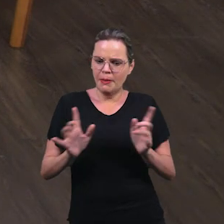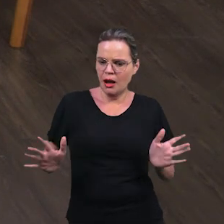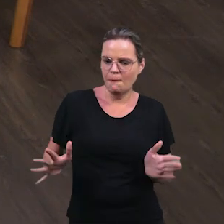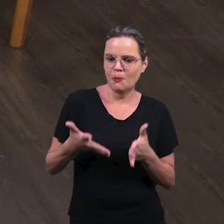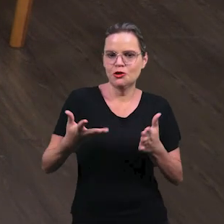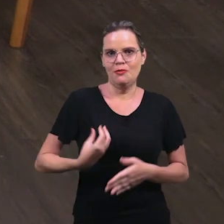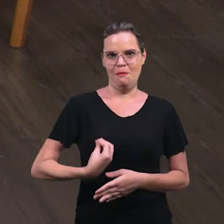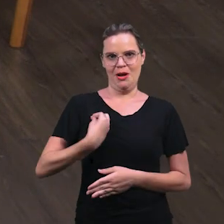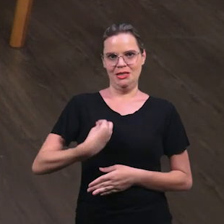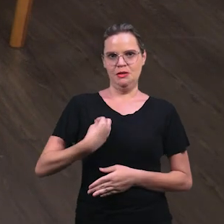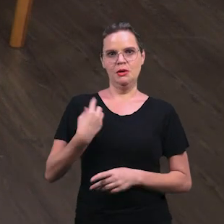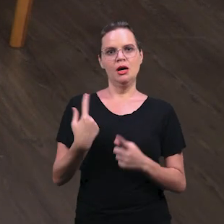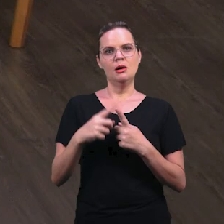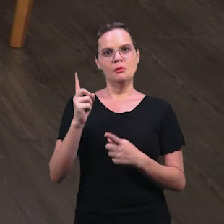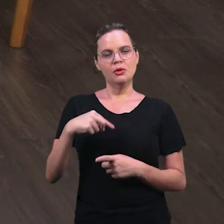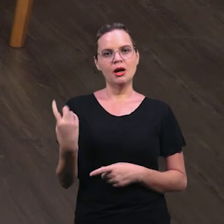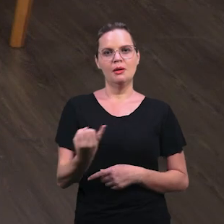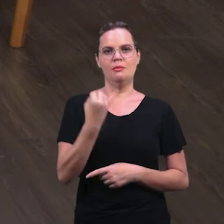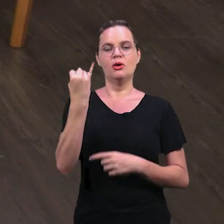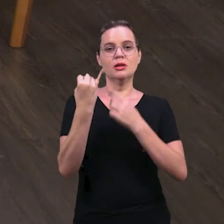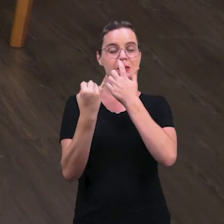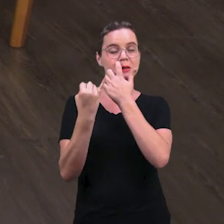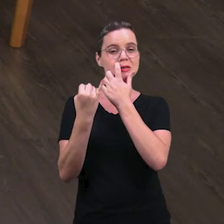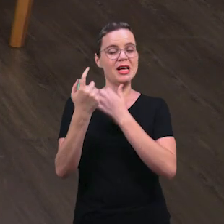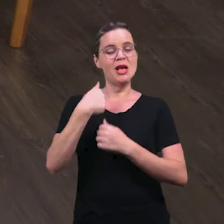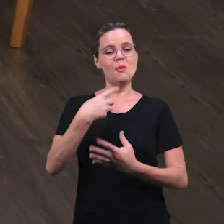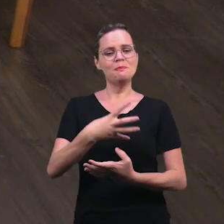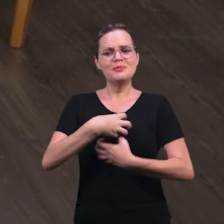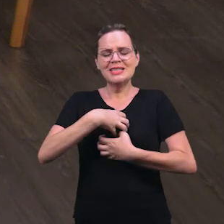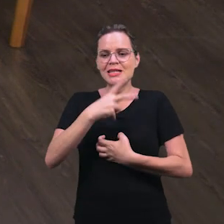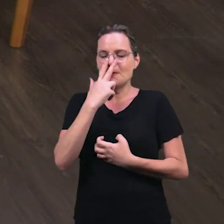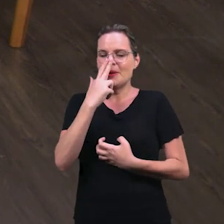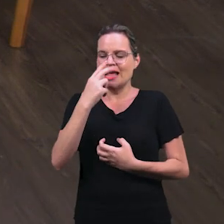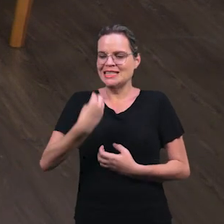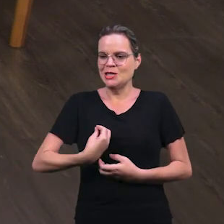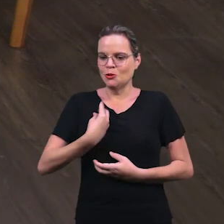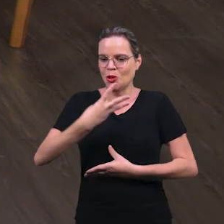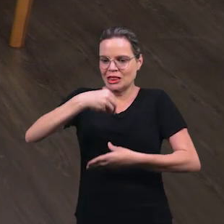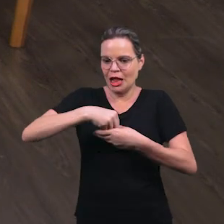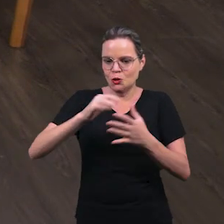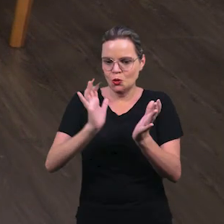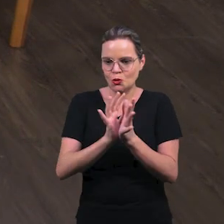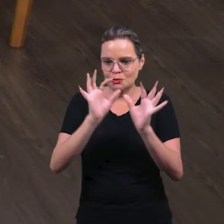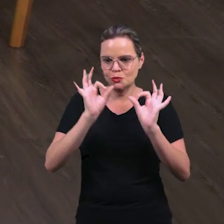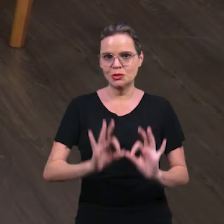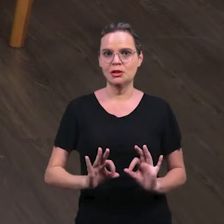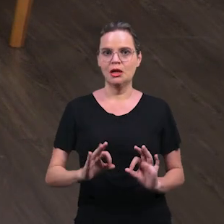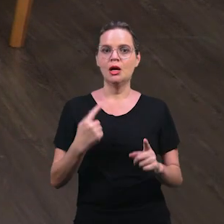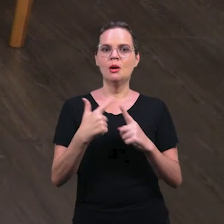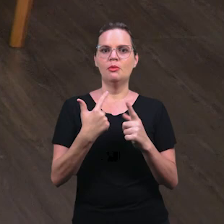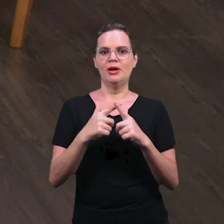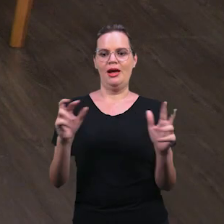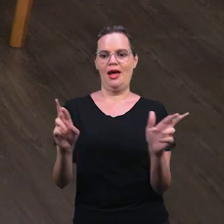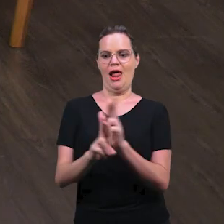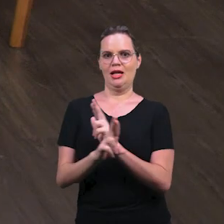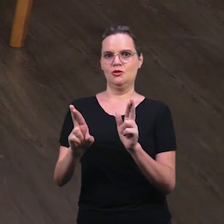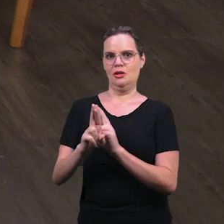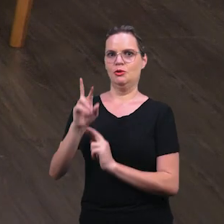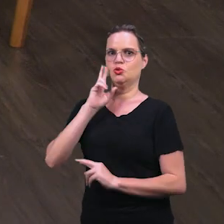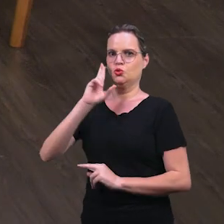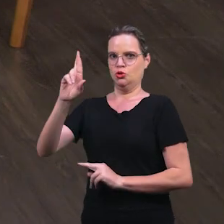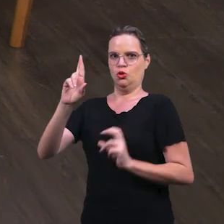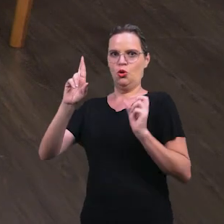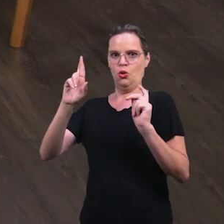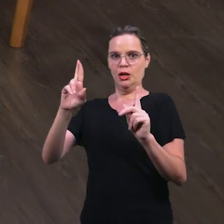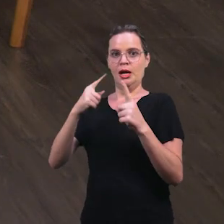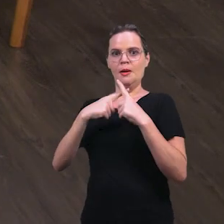É muito importante você se sentir pertencente nesse grupo, né? Uma coisa é o relacionamento que a gente tem com o Senhor, outra coisa são as